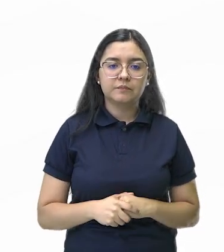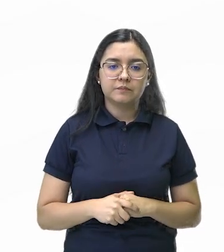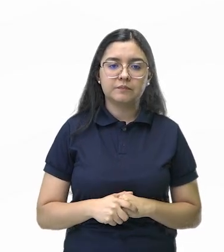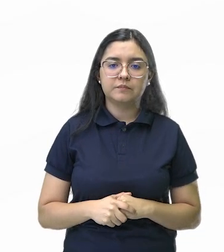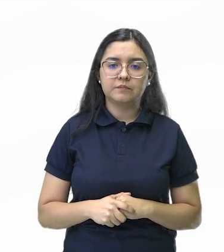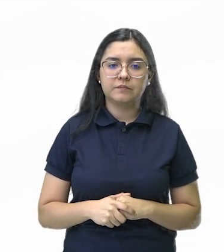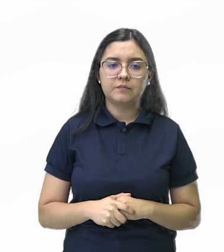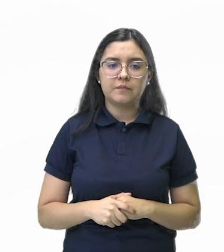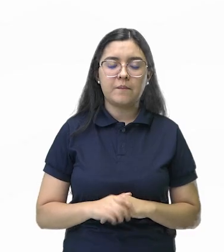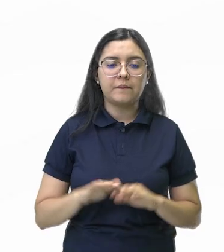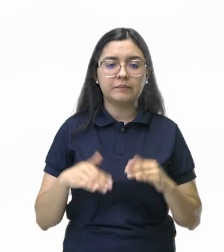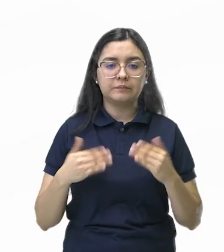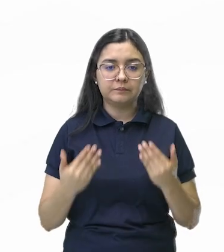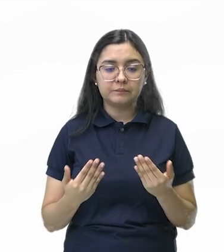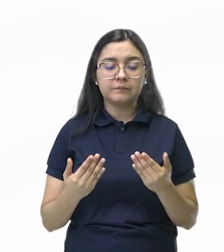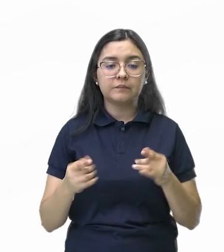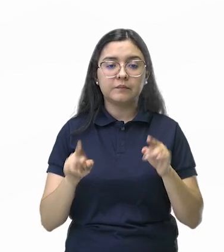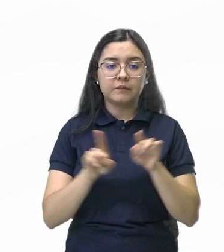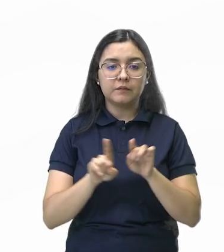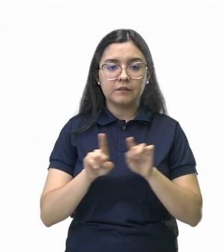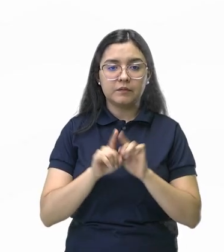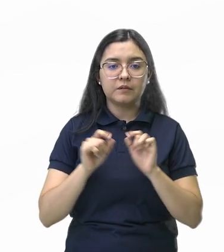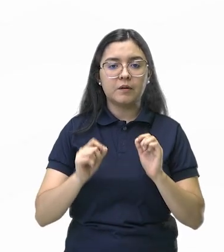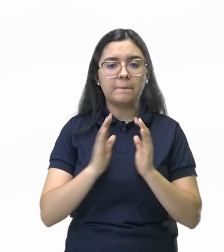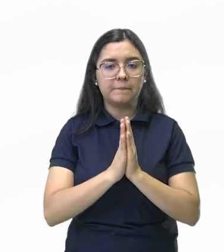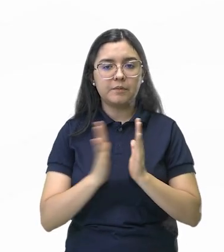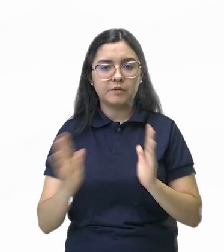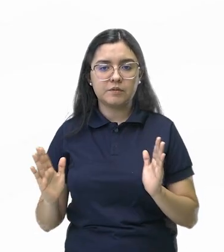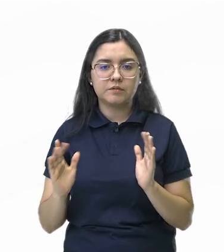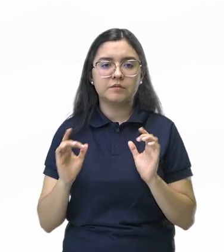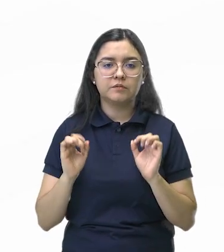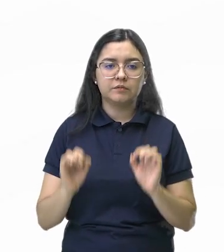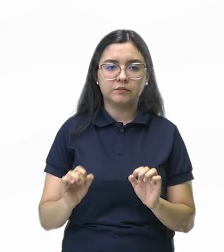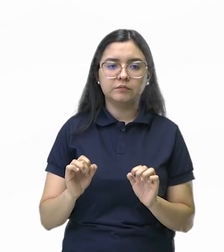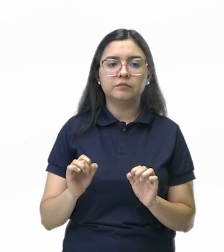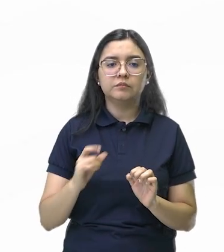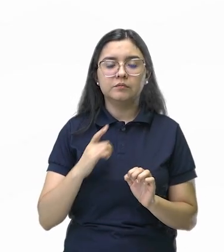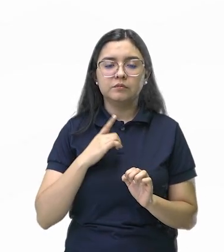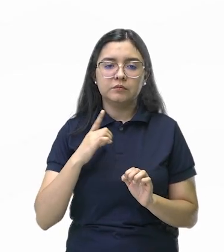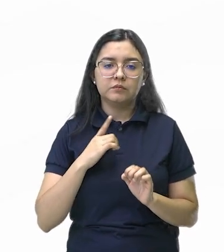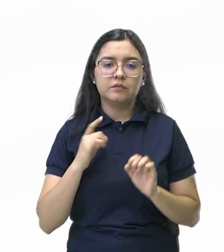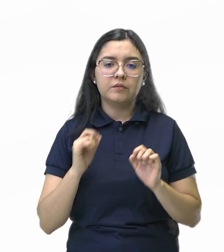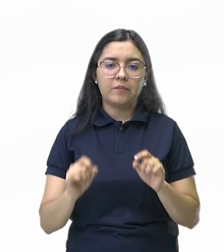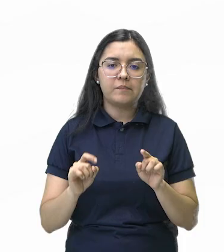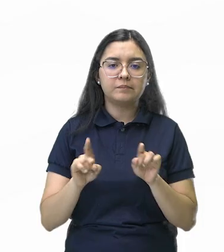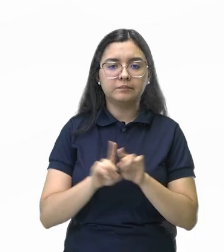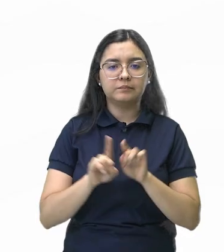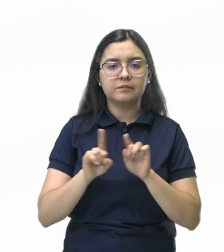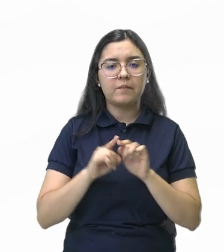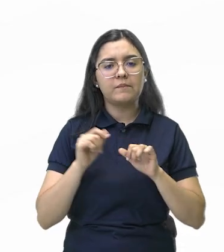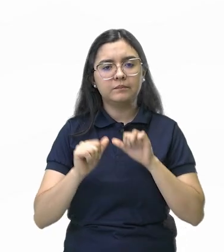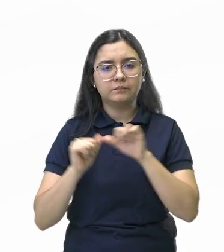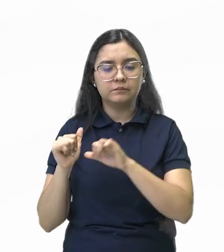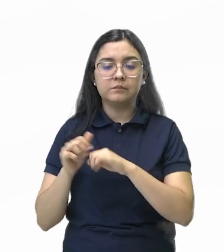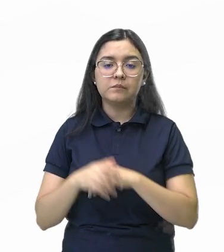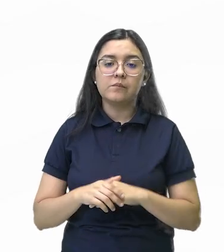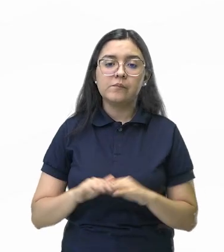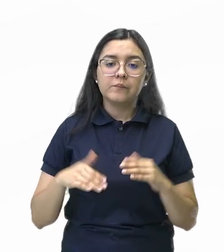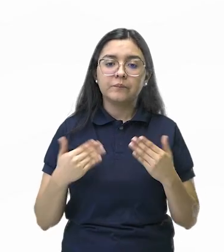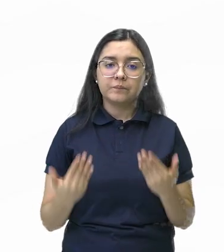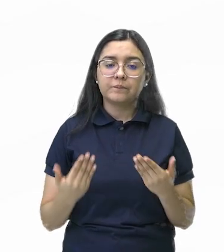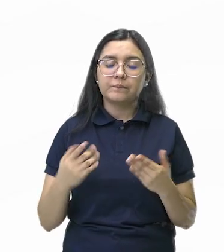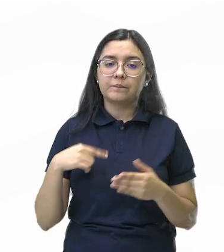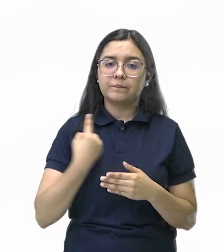linguagens, mas ela parte de um processo que envolve a interpretação. Então, como a